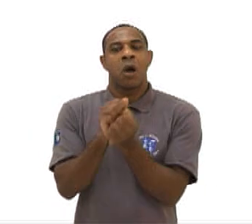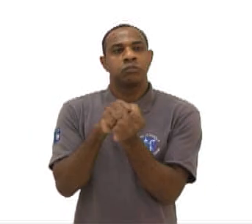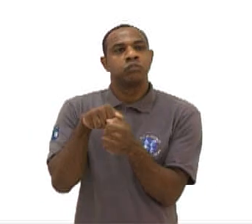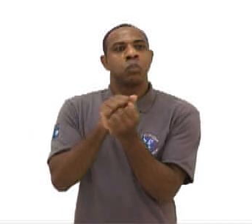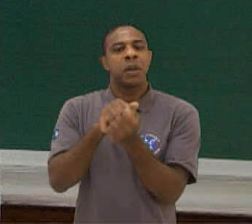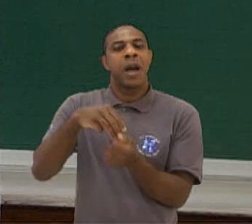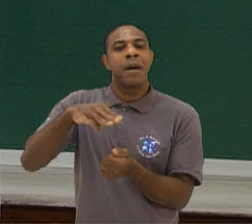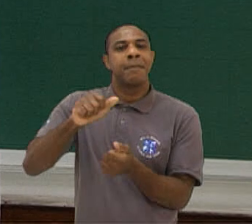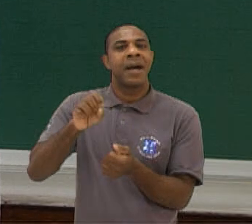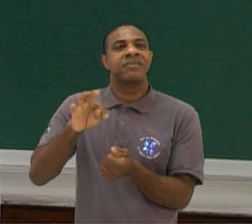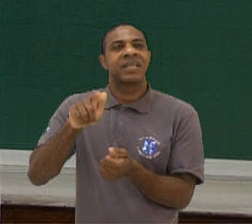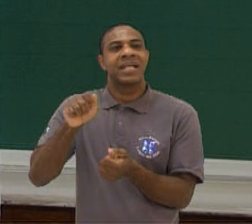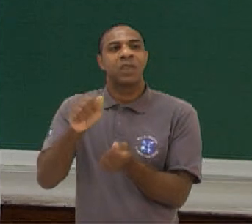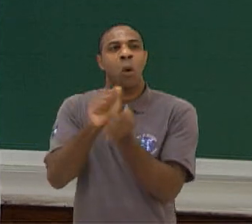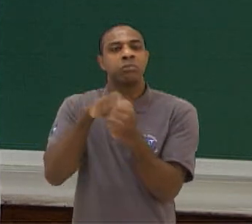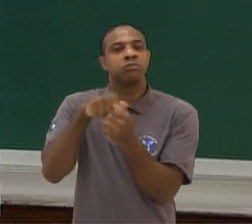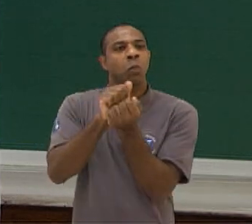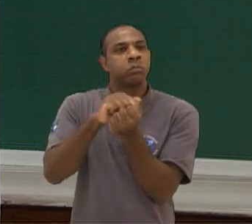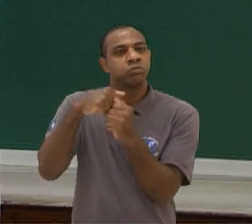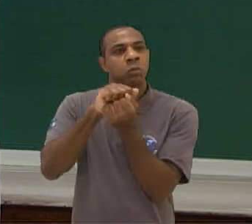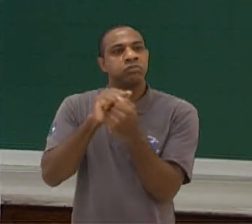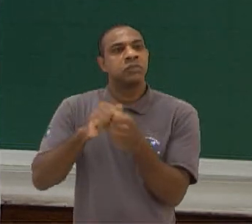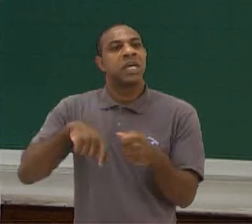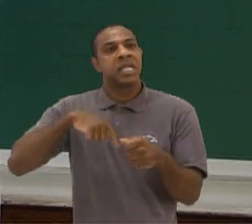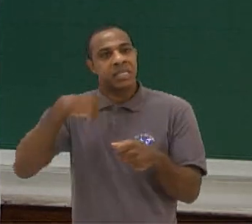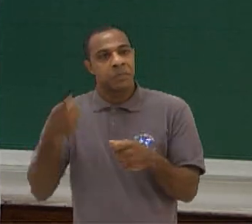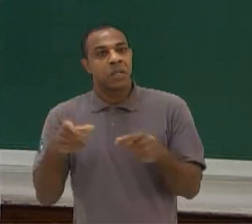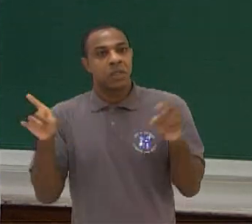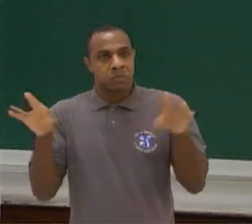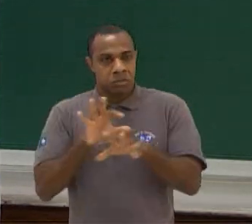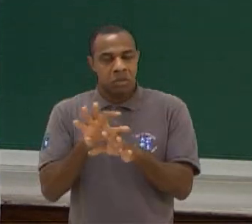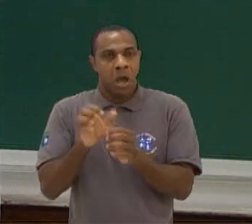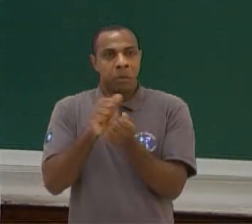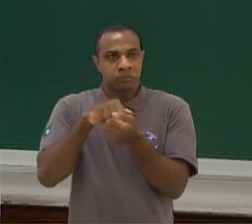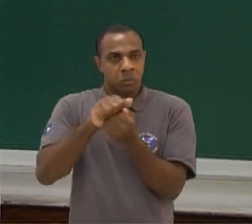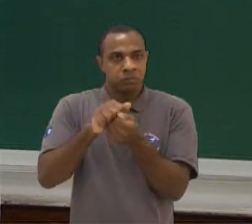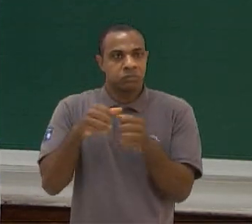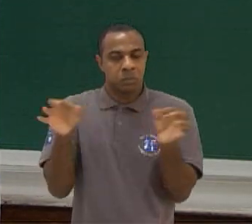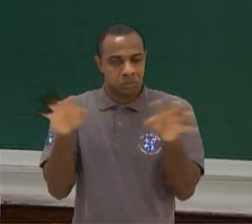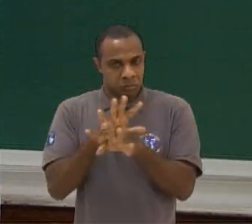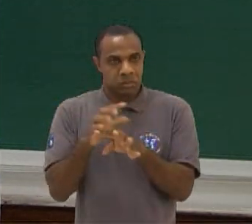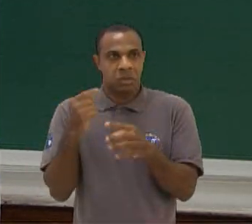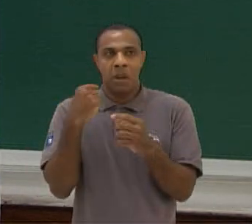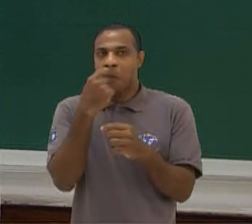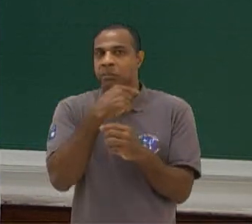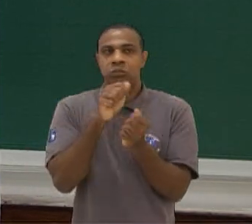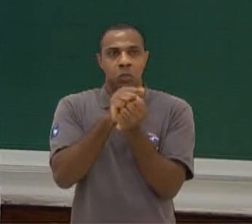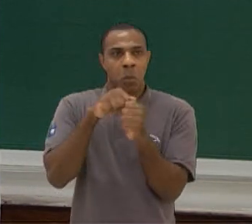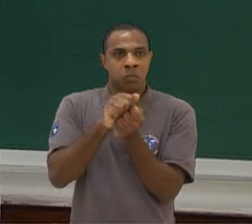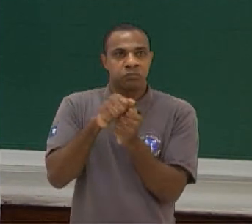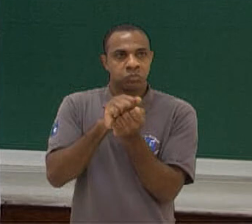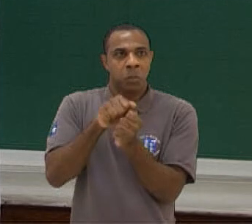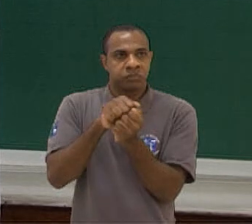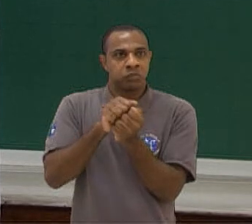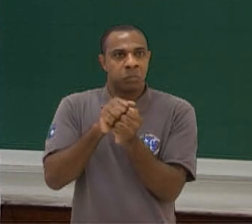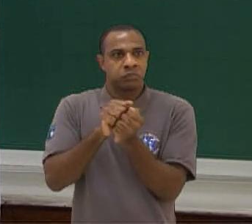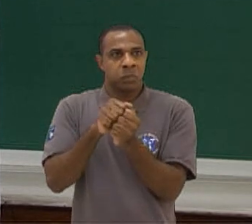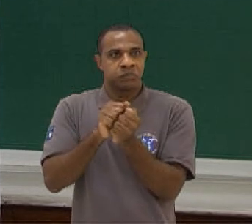pela mastigação. Agora, depois que você faz a digestão mecânica inicial, ali também vai estar acontecendo a